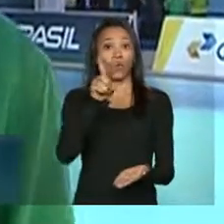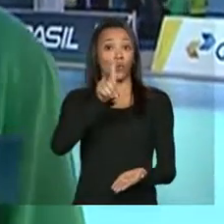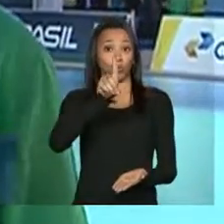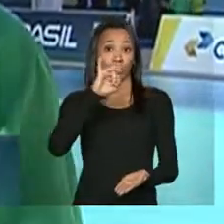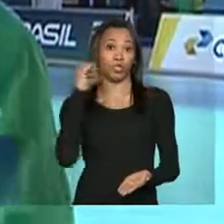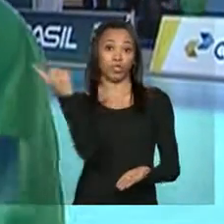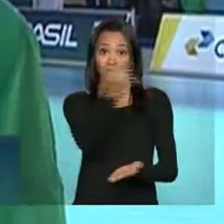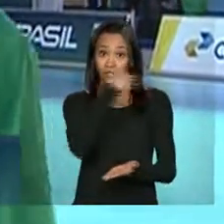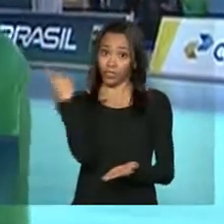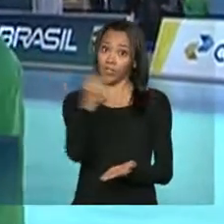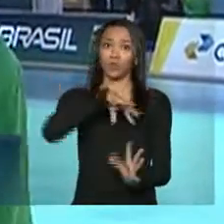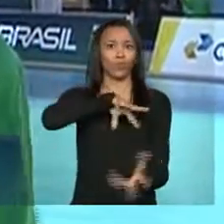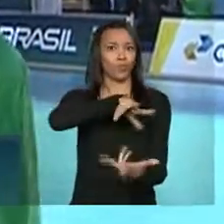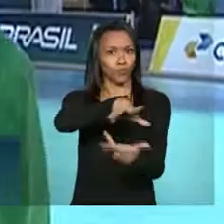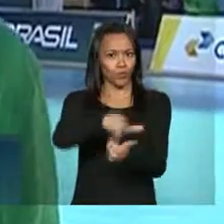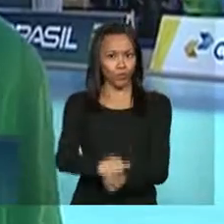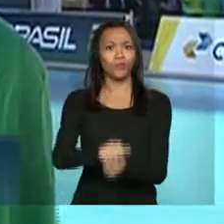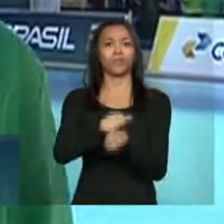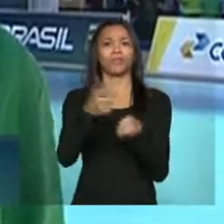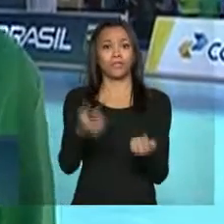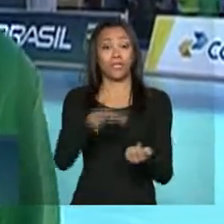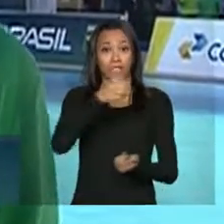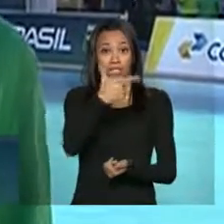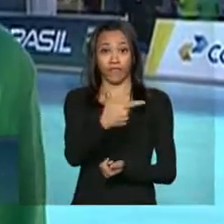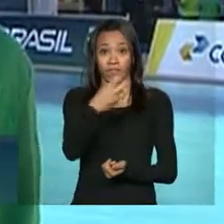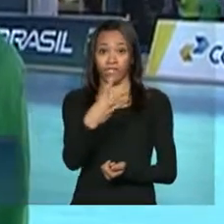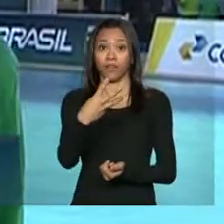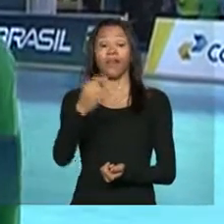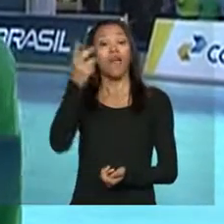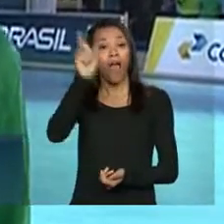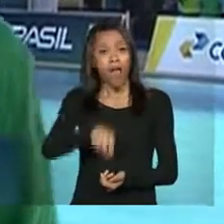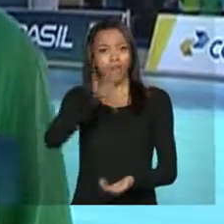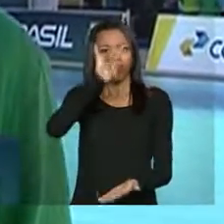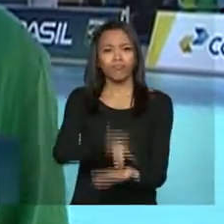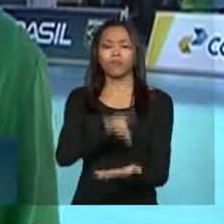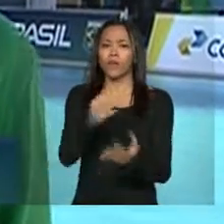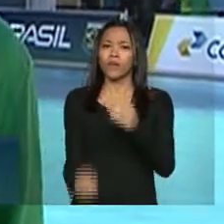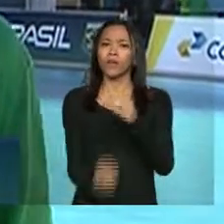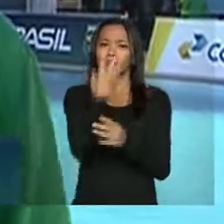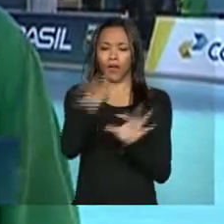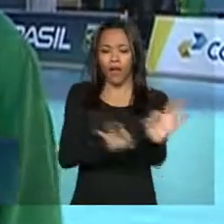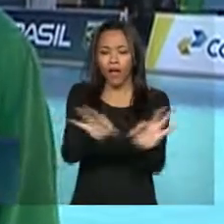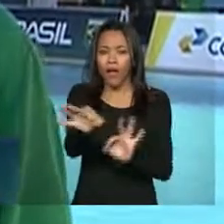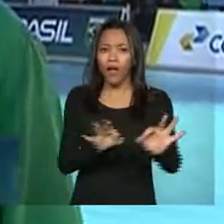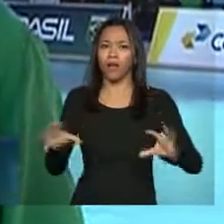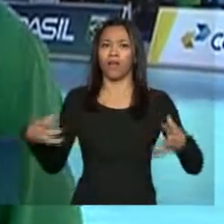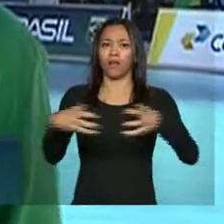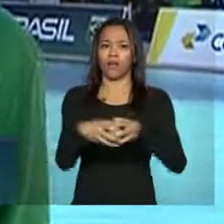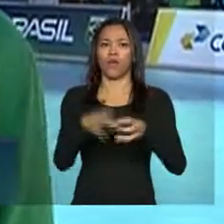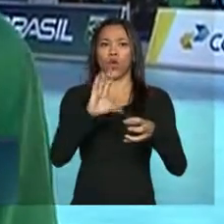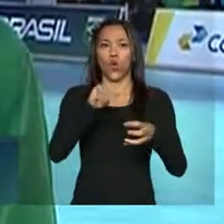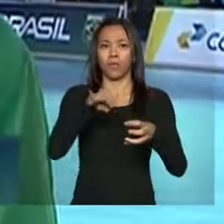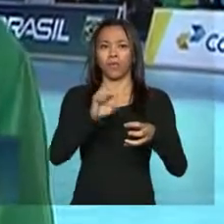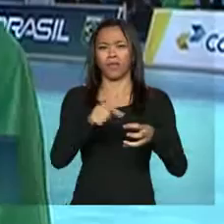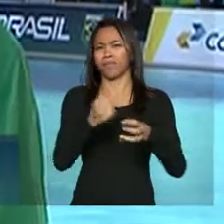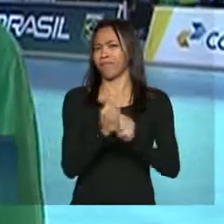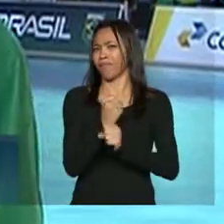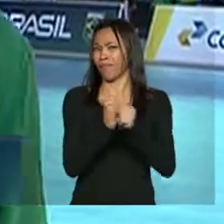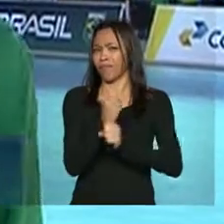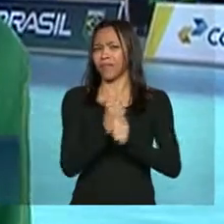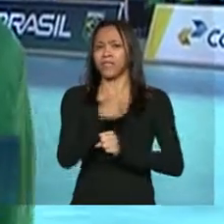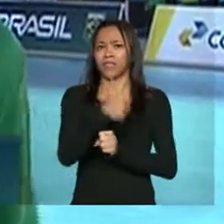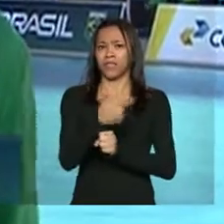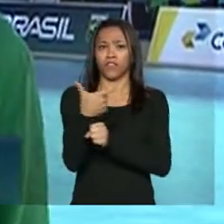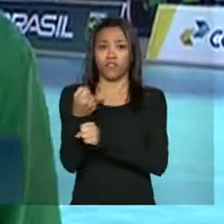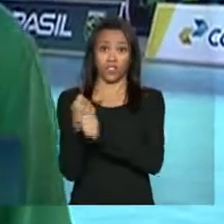celebrado no mundo inteiro nessa data que marca a criação do comitê olímpico internacional há mais de 120 anos e